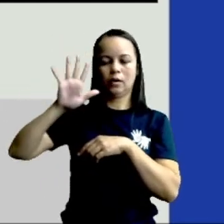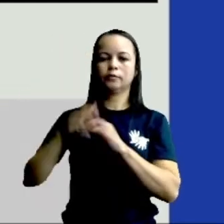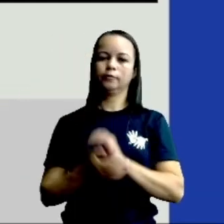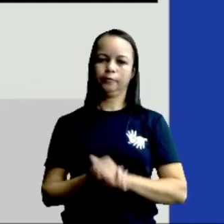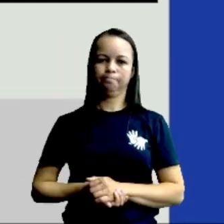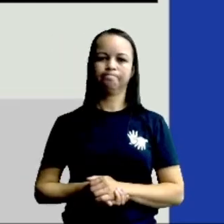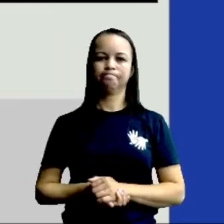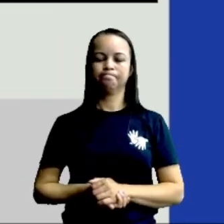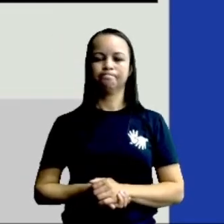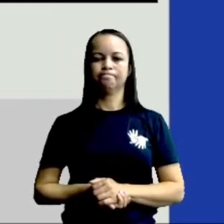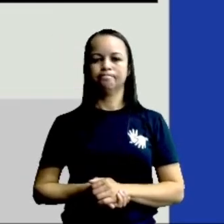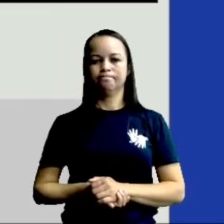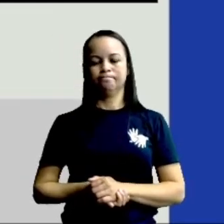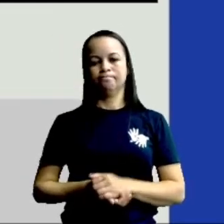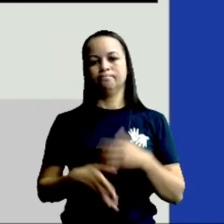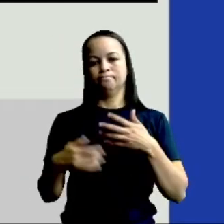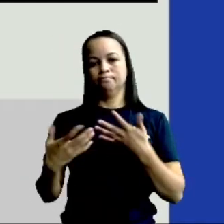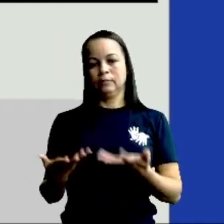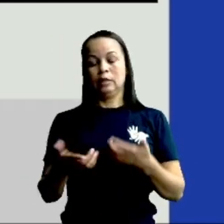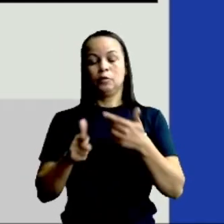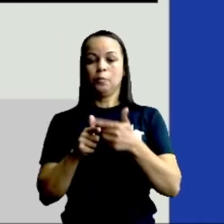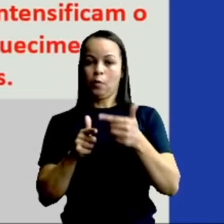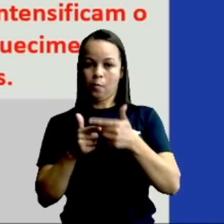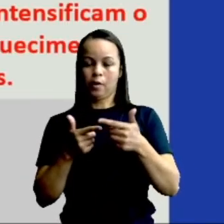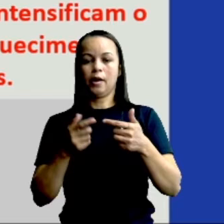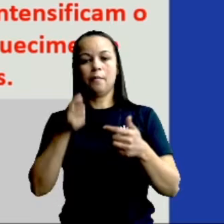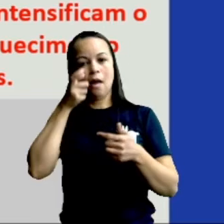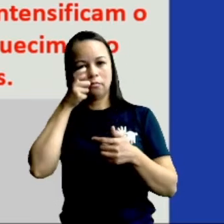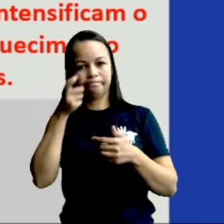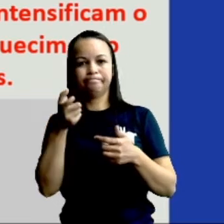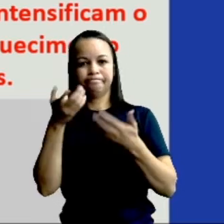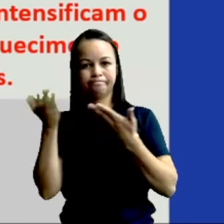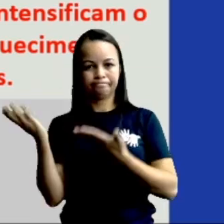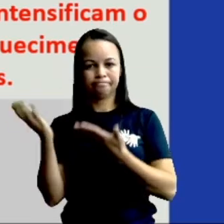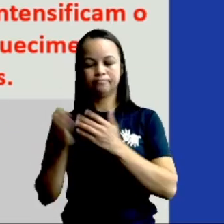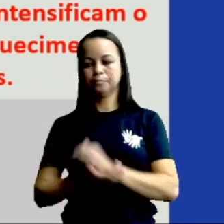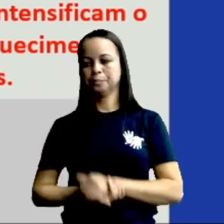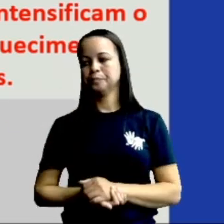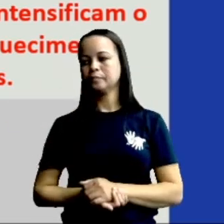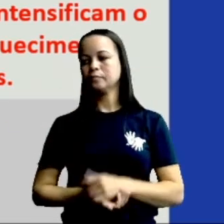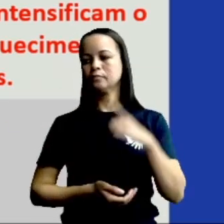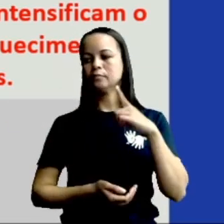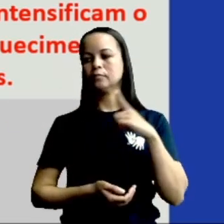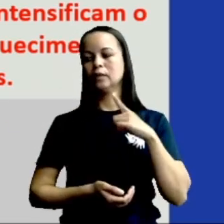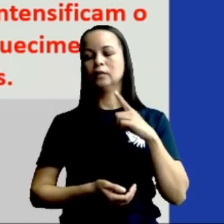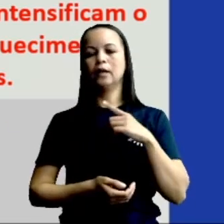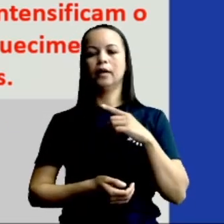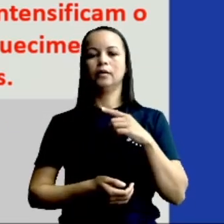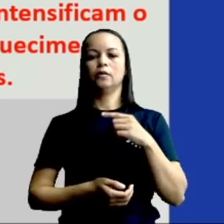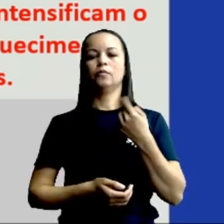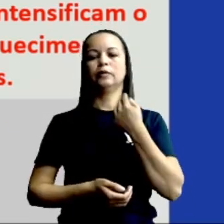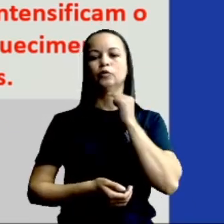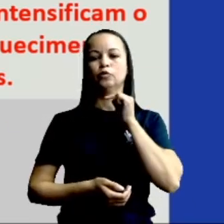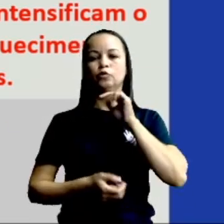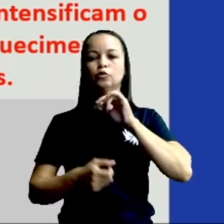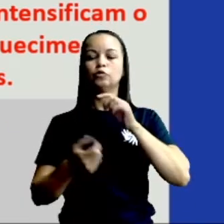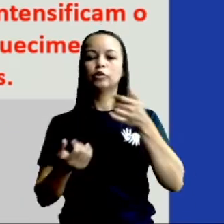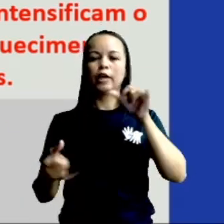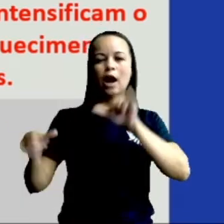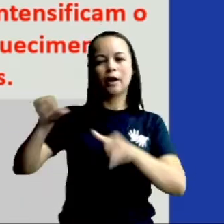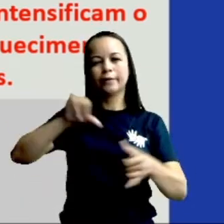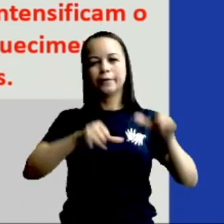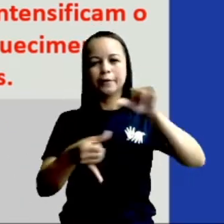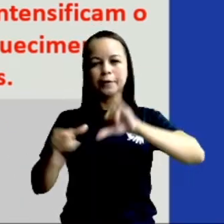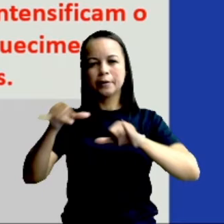Interessante, né? E um grande problema também. Eu tenho a poluição química, certo?